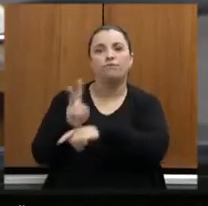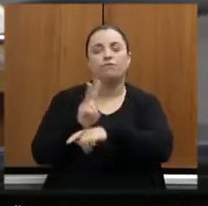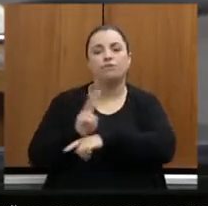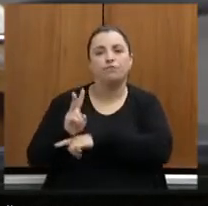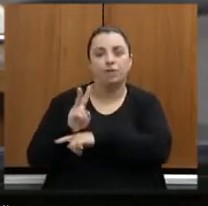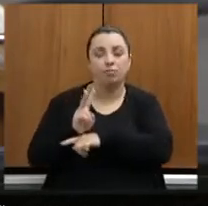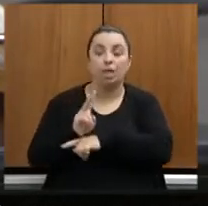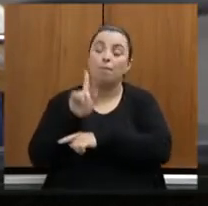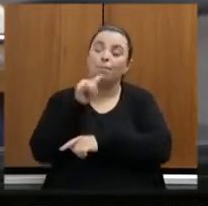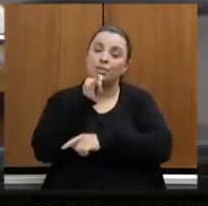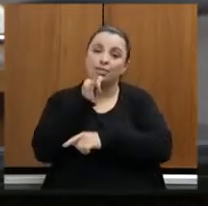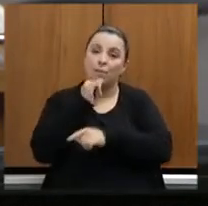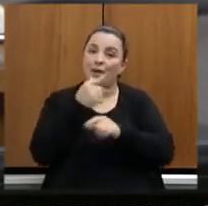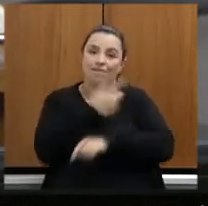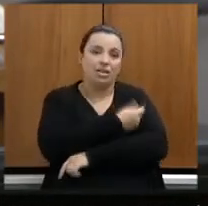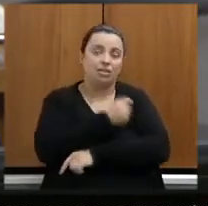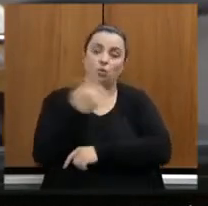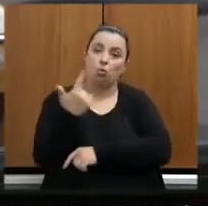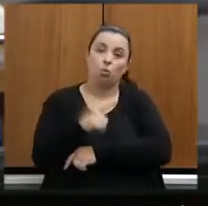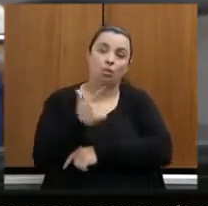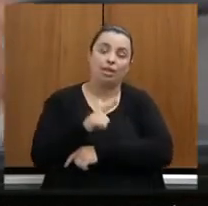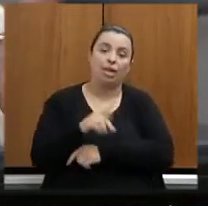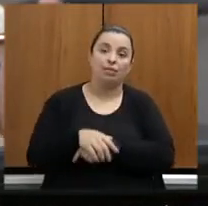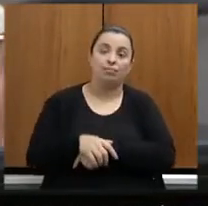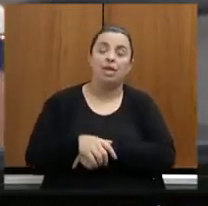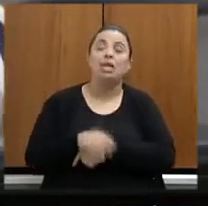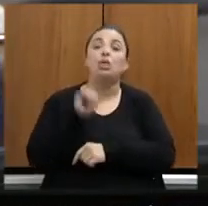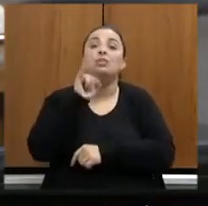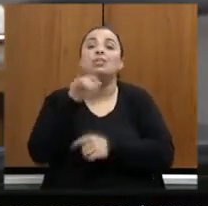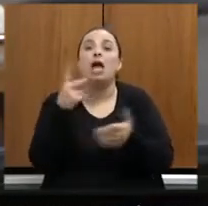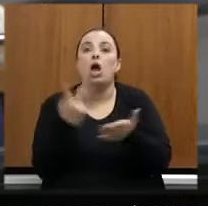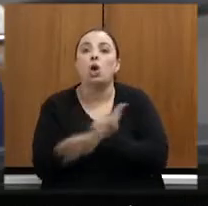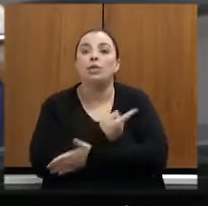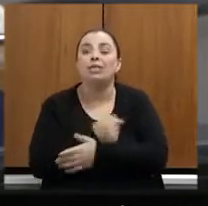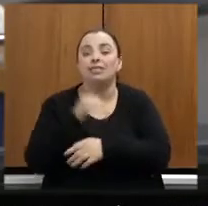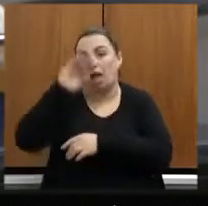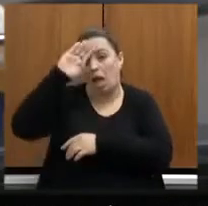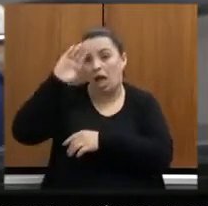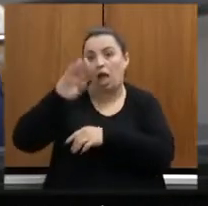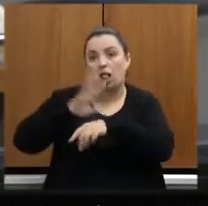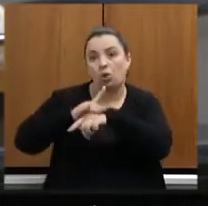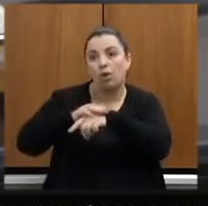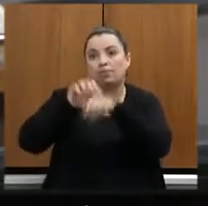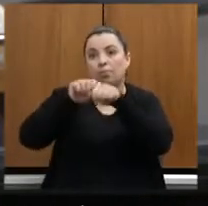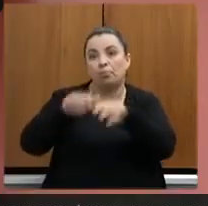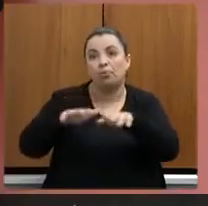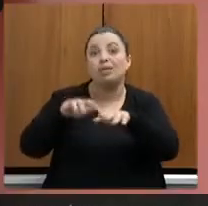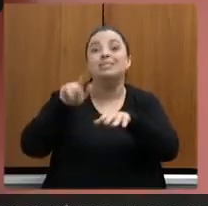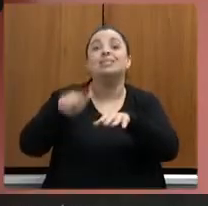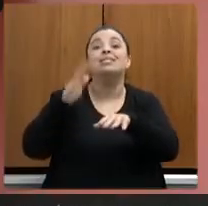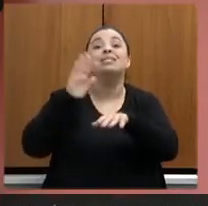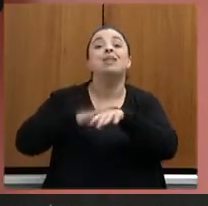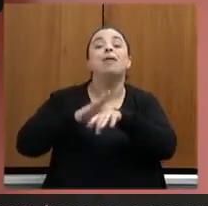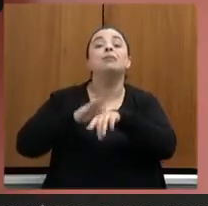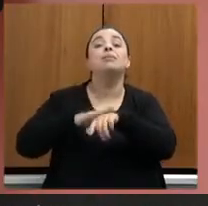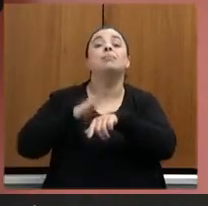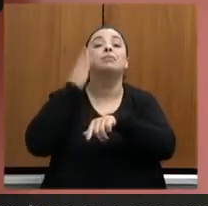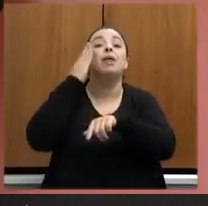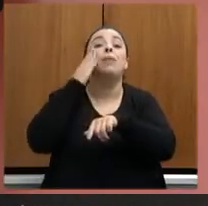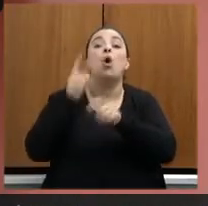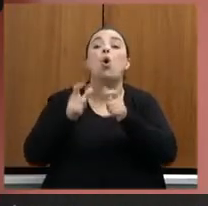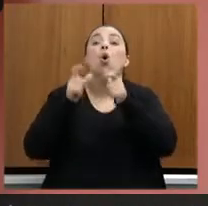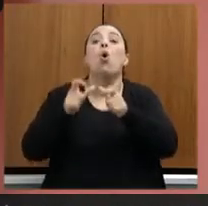já que não tem a vacina se tiver um foco de onde veio para onde foi para poder agir rapidamente e estancar isso que o mercado internacional